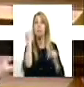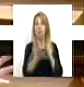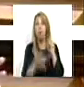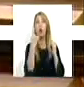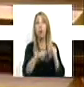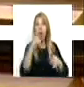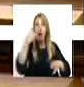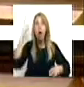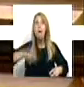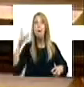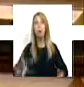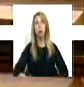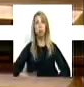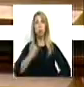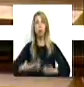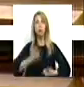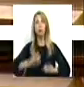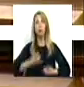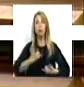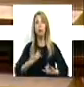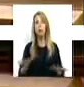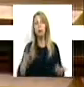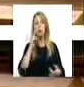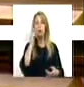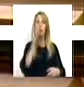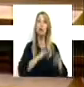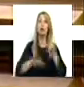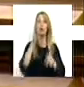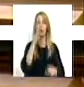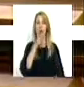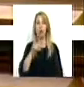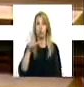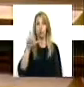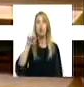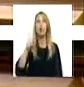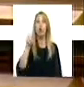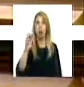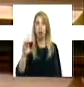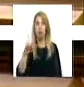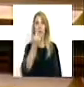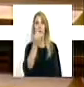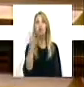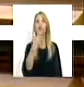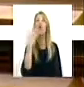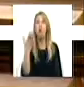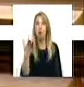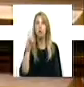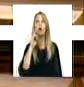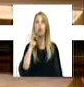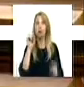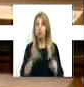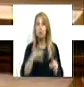legítimo, senhoras e senhores deputados. Veio um LNEC garantir em 2011 que se trata de facto de resíduos com